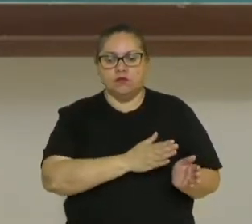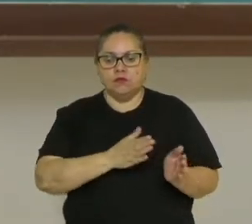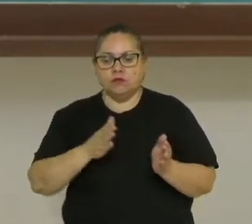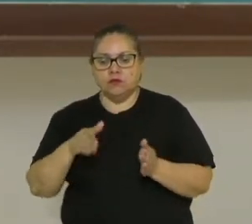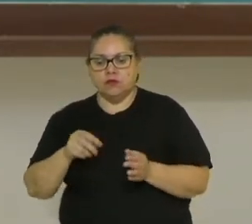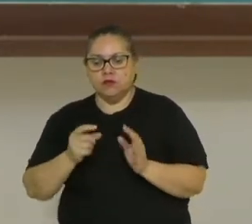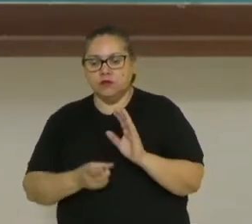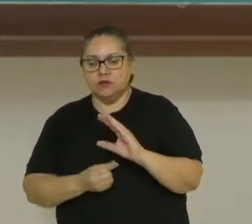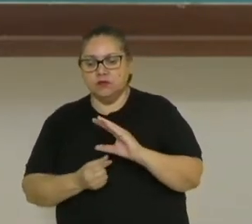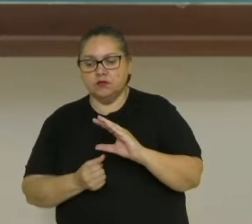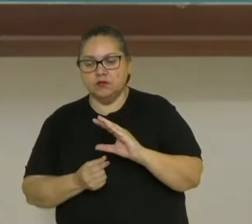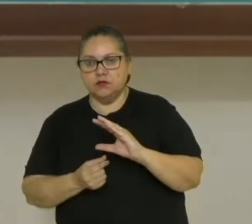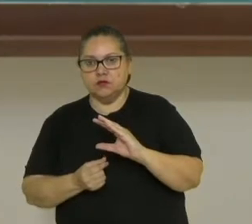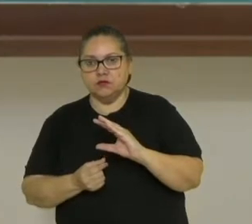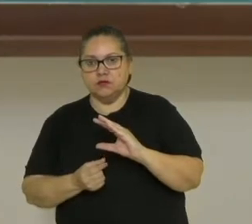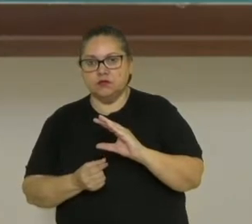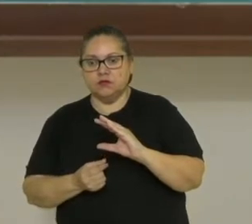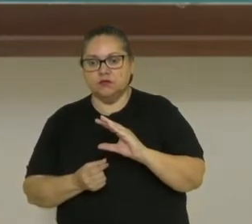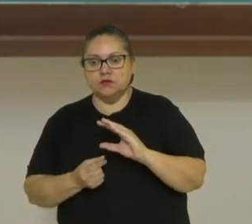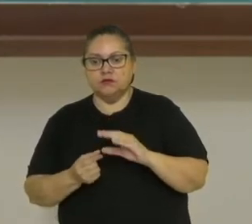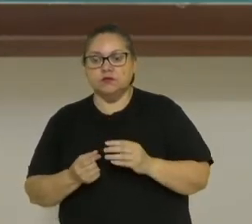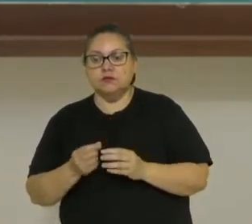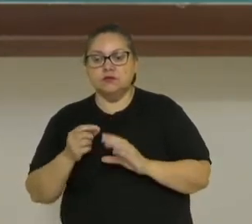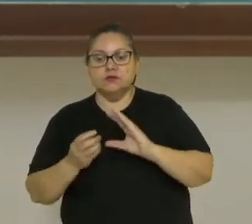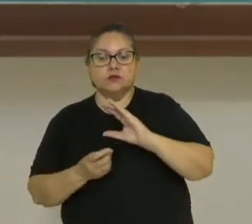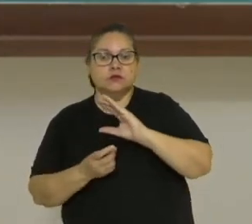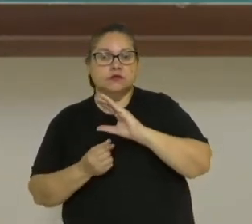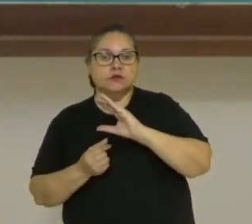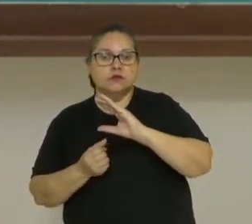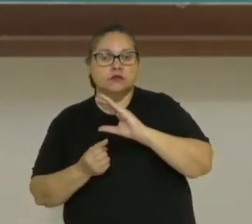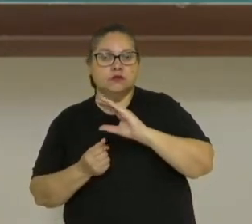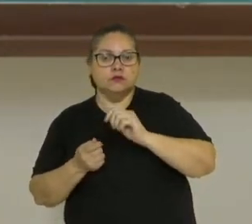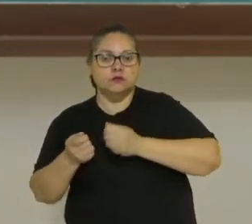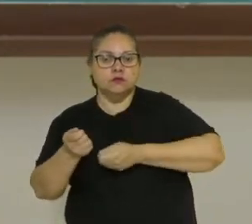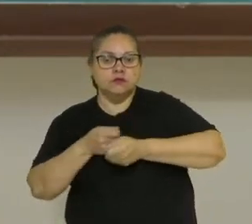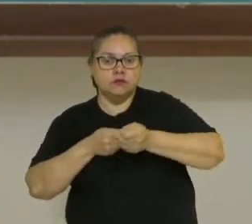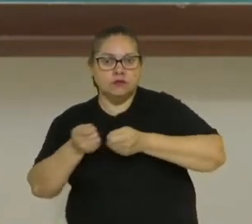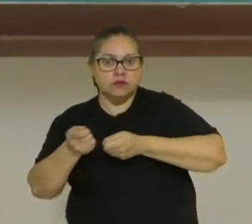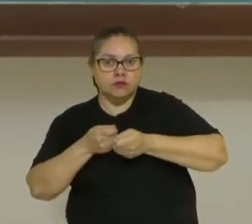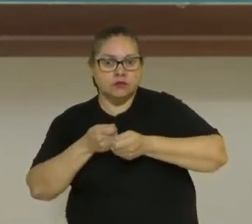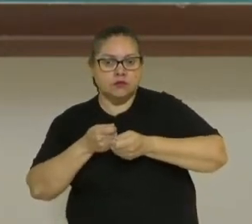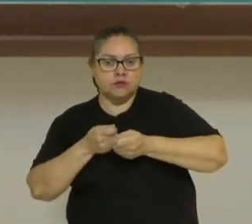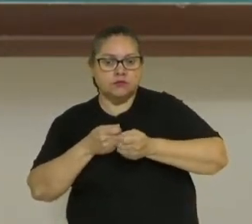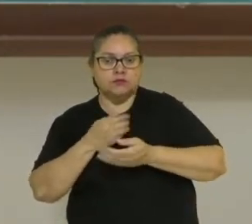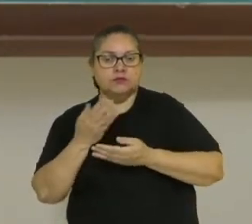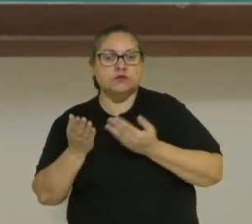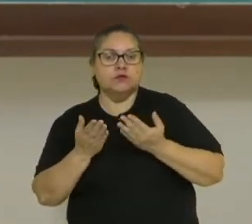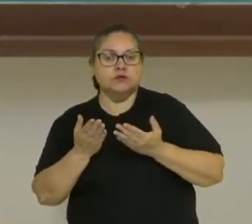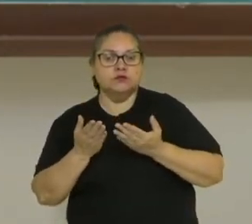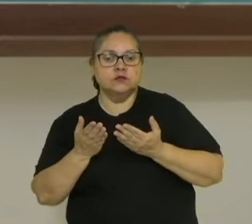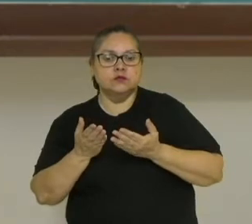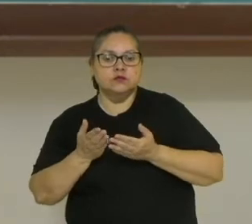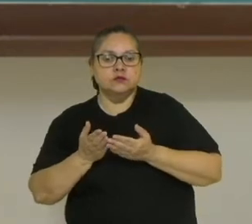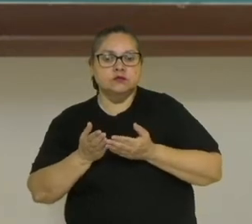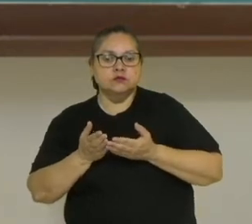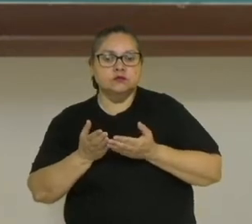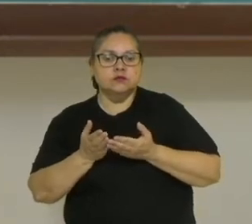é justamente o capitalismo comercial, que envolvia as grandes